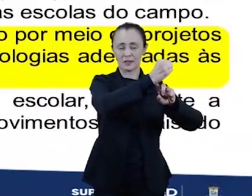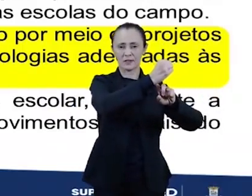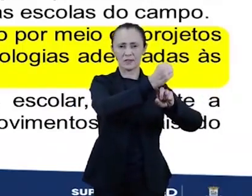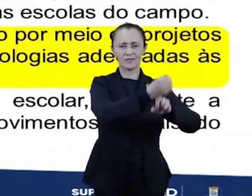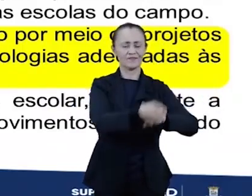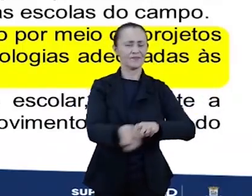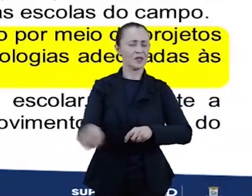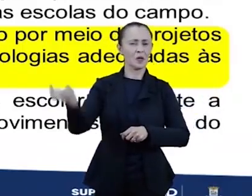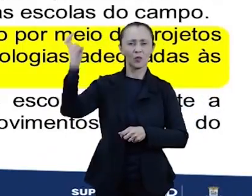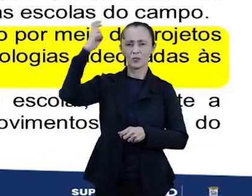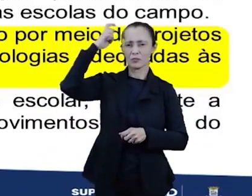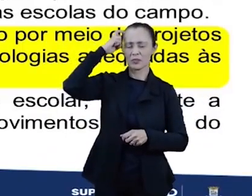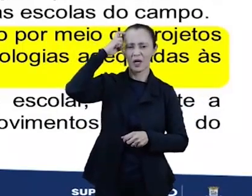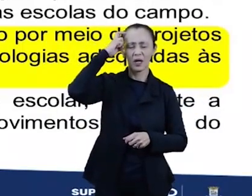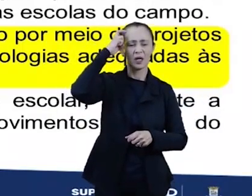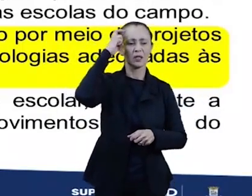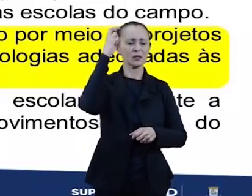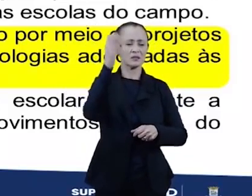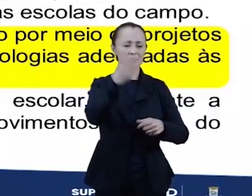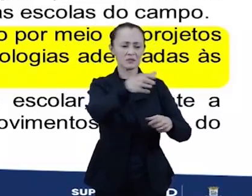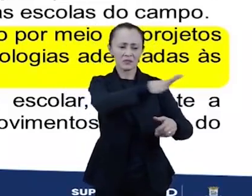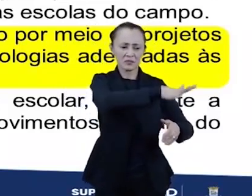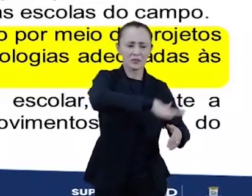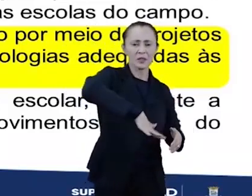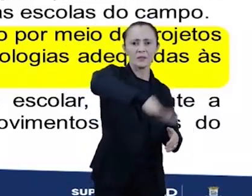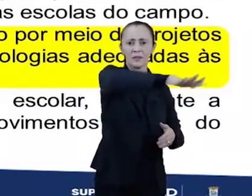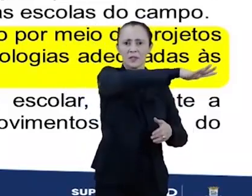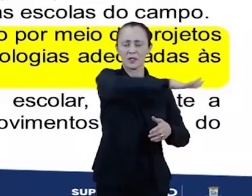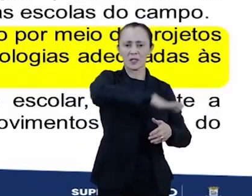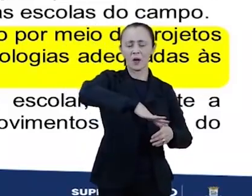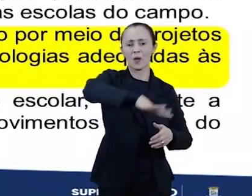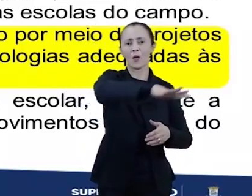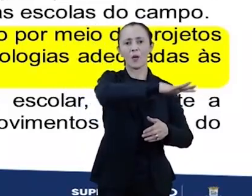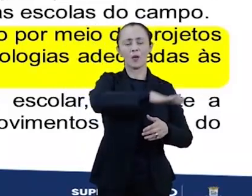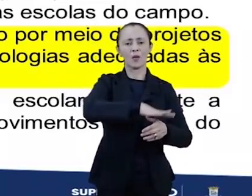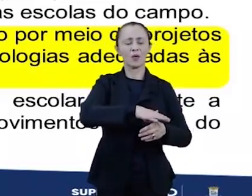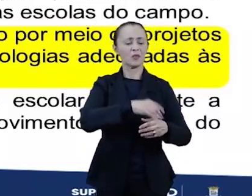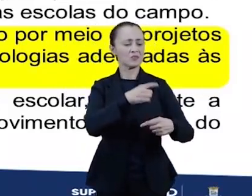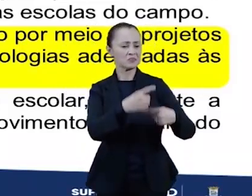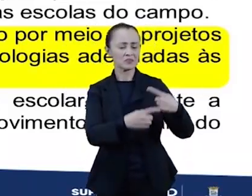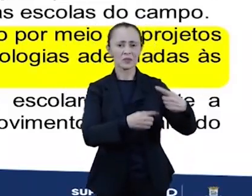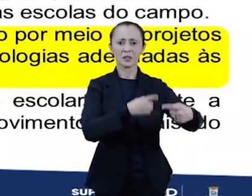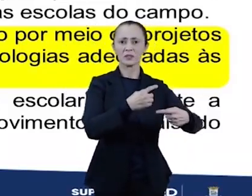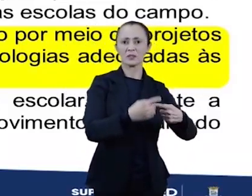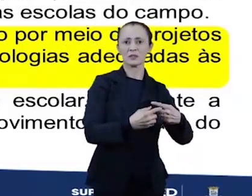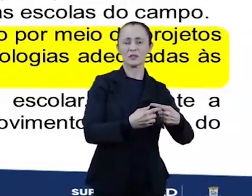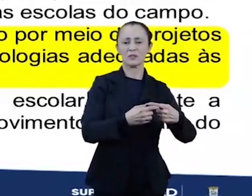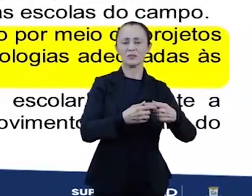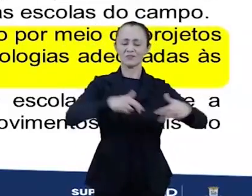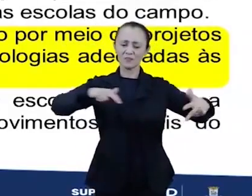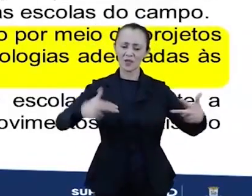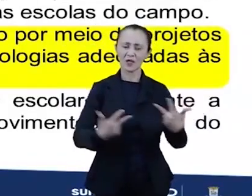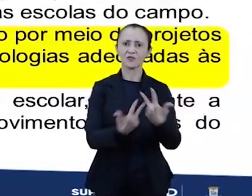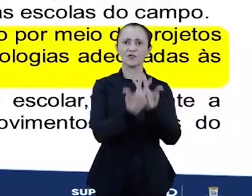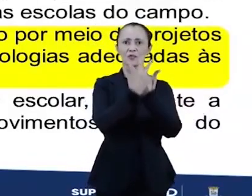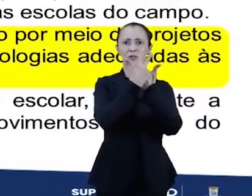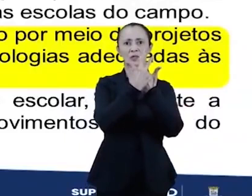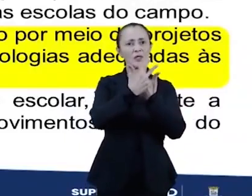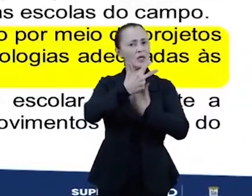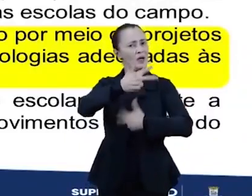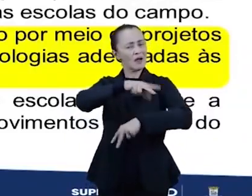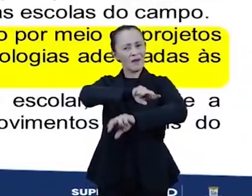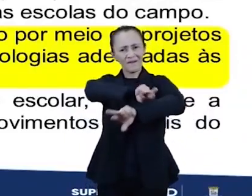Culturais, ambientais, políticos, econômicos, de gênero, geracional, de raça e etnia.